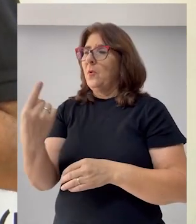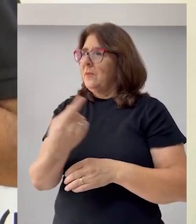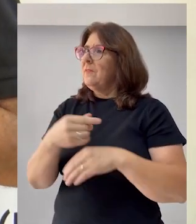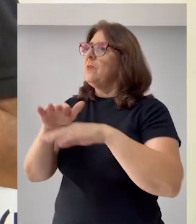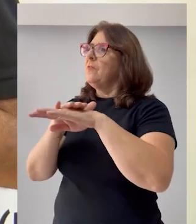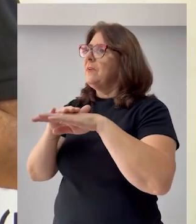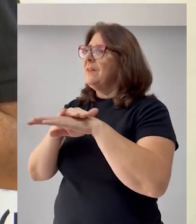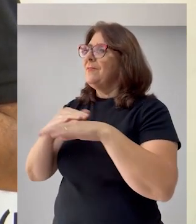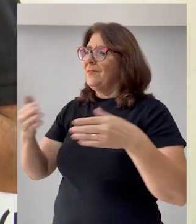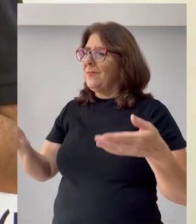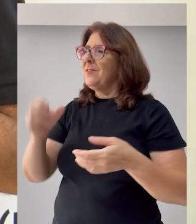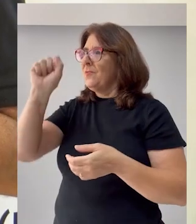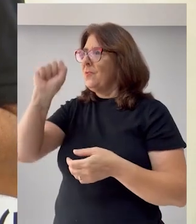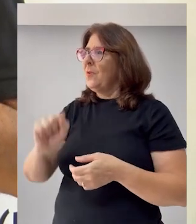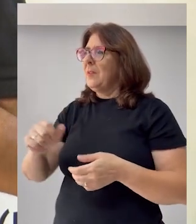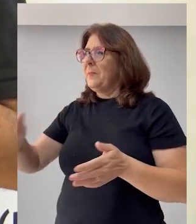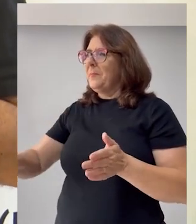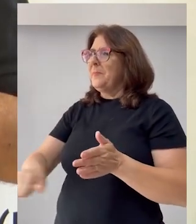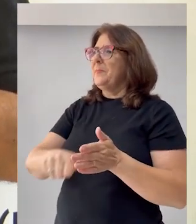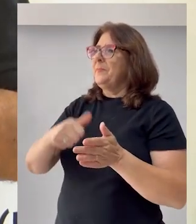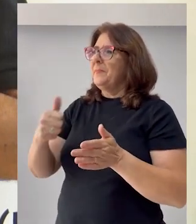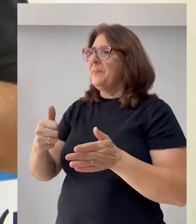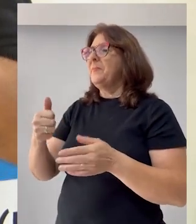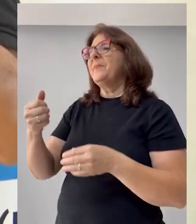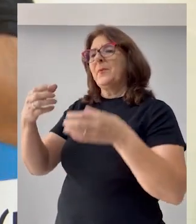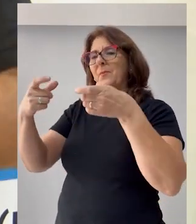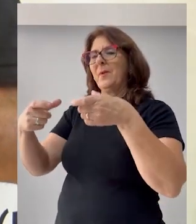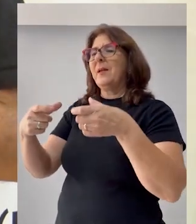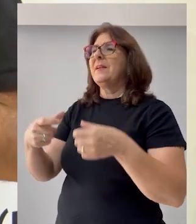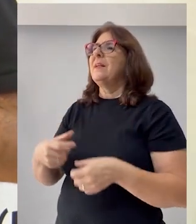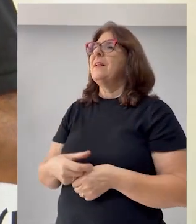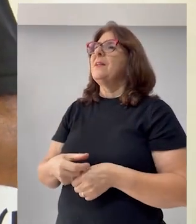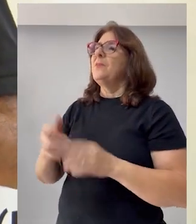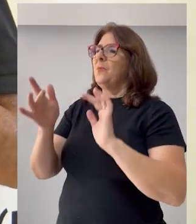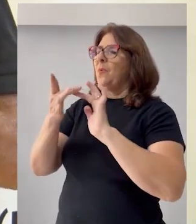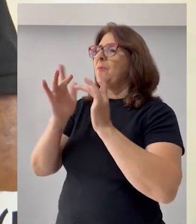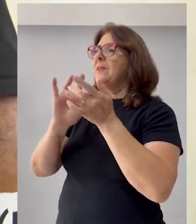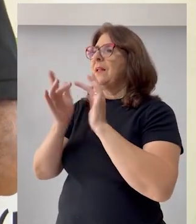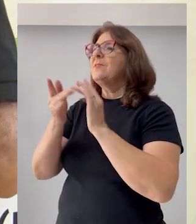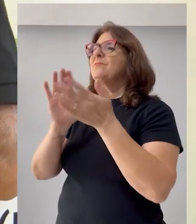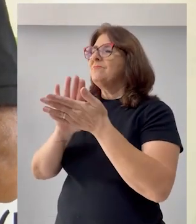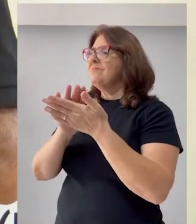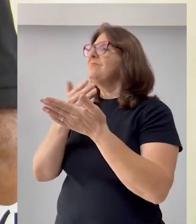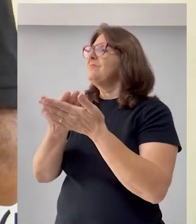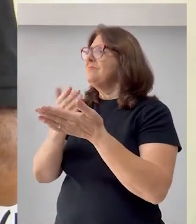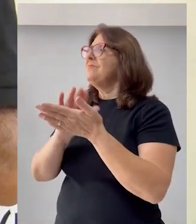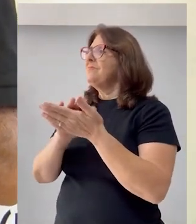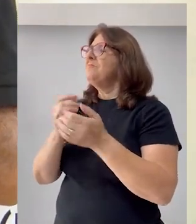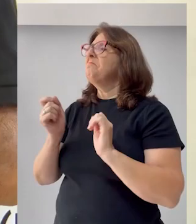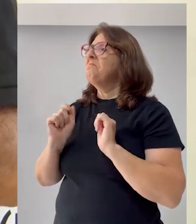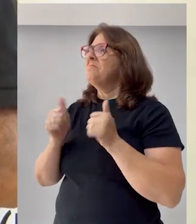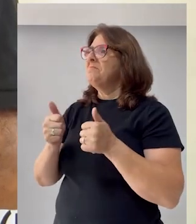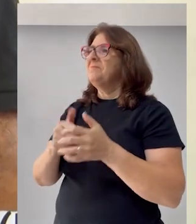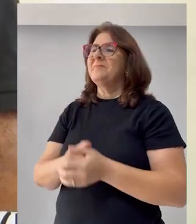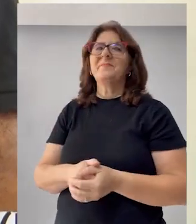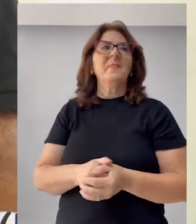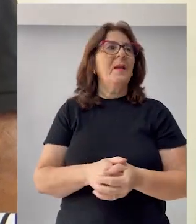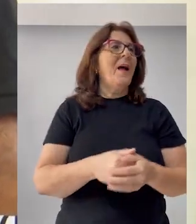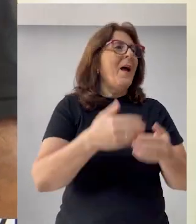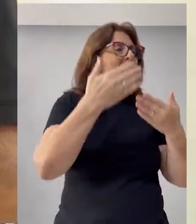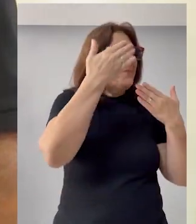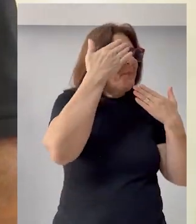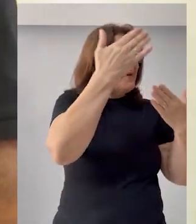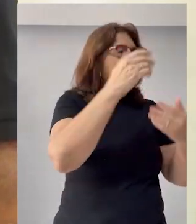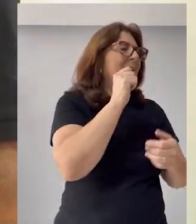o Regional Sul 2 está em primeiro lugar nessa parte de contato, de interpretação. Certo, obrigado,